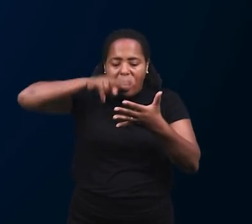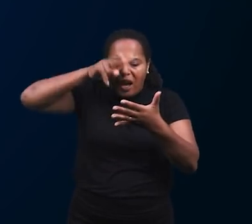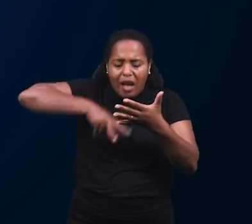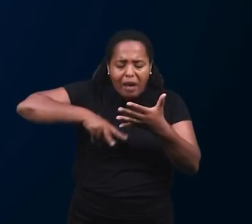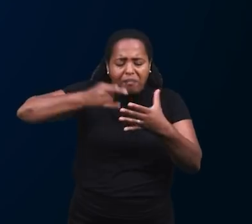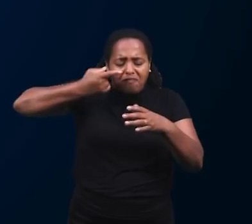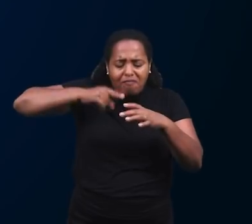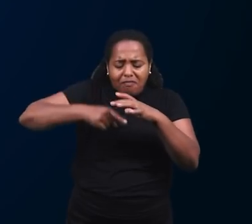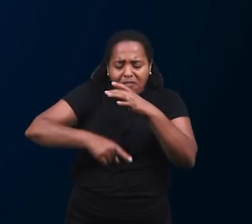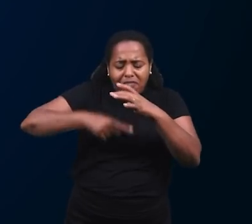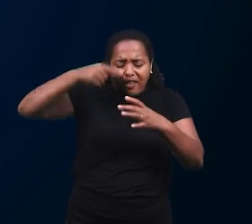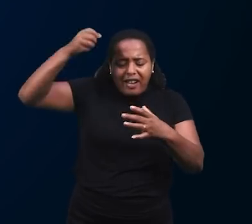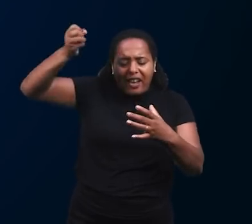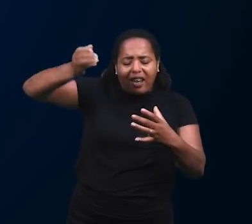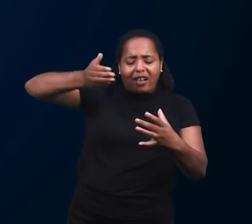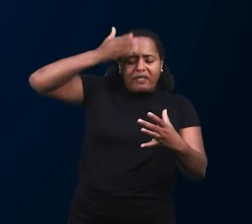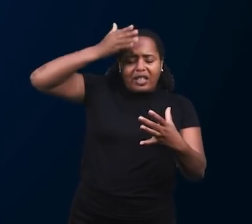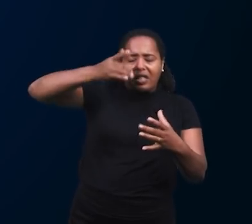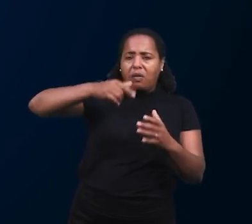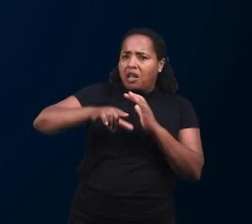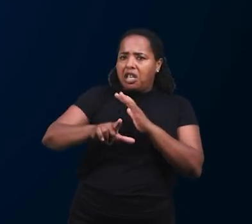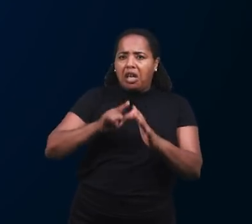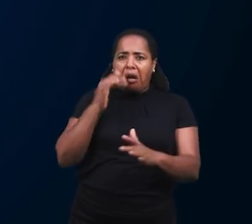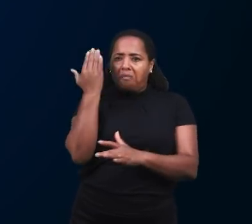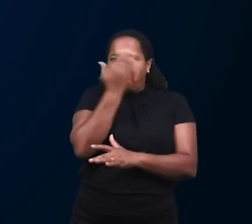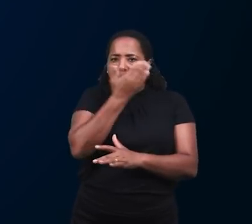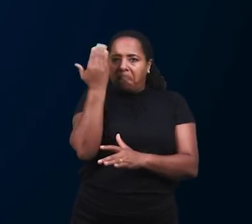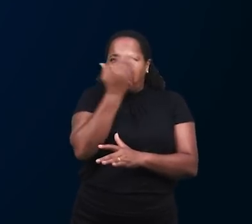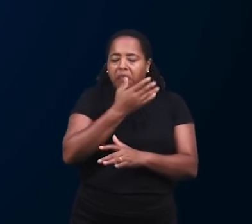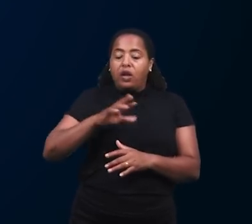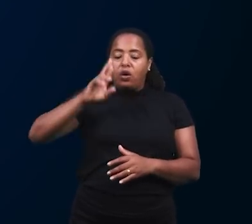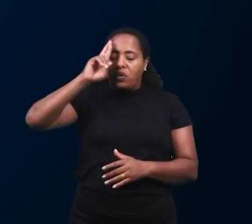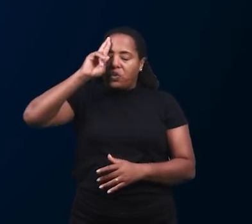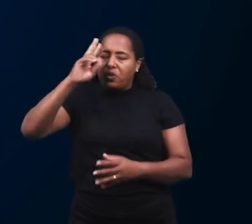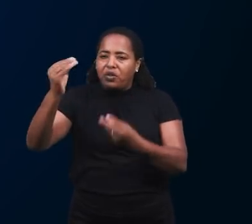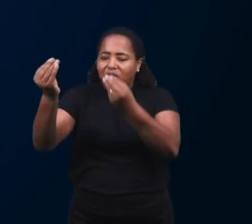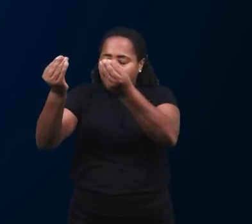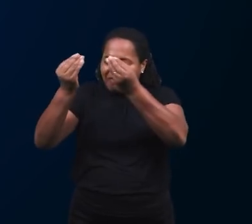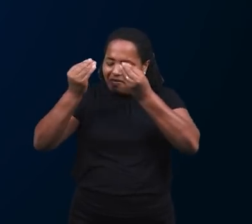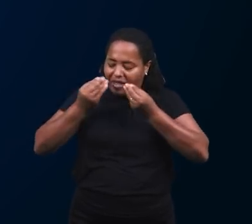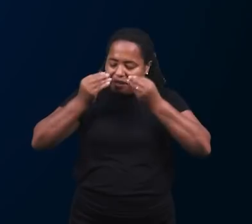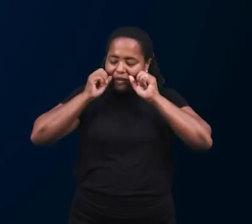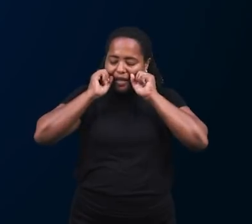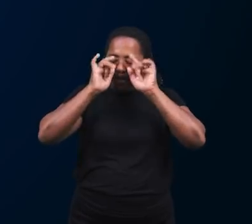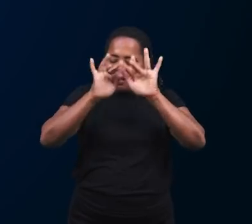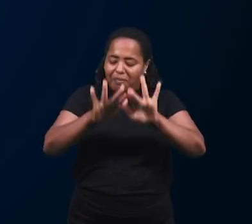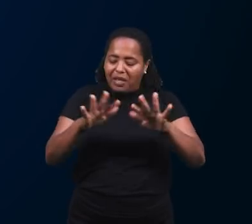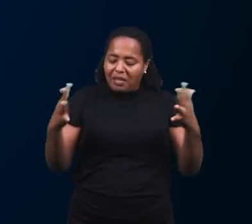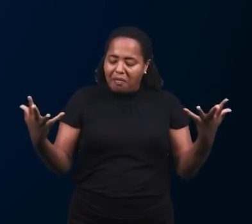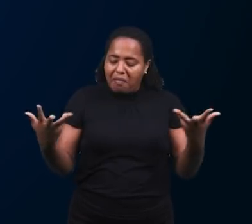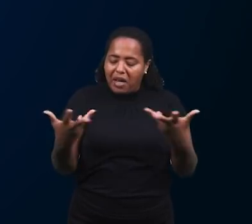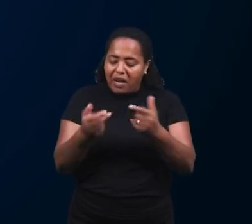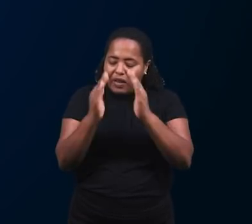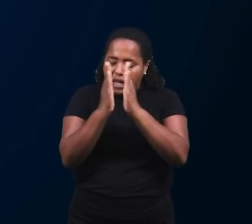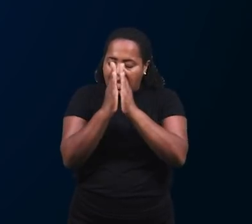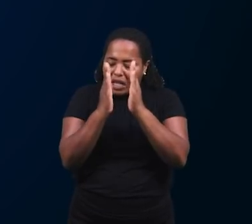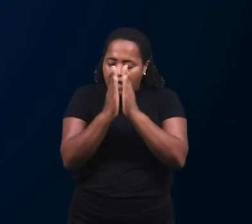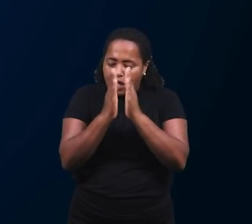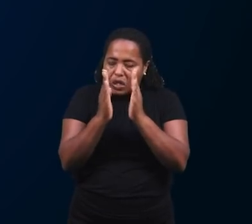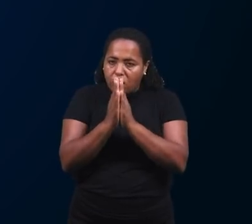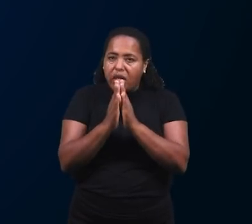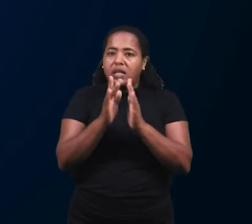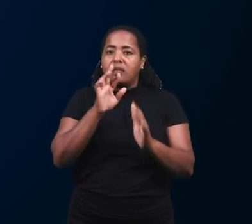da palavra, de buscar ali coisas profundas que às vezes nós não víamos antes. O Senhor tem nos dado